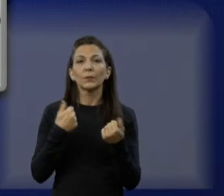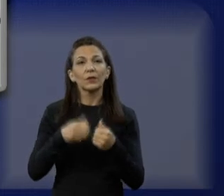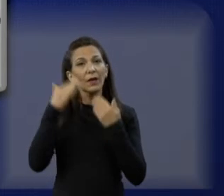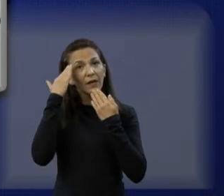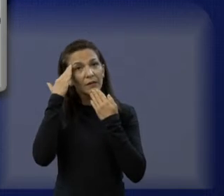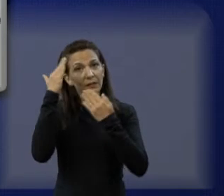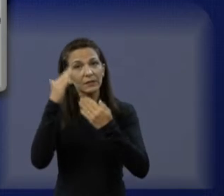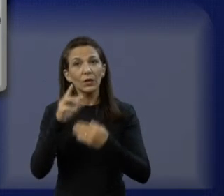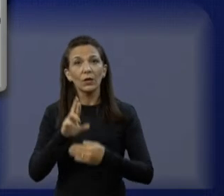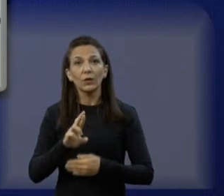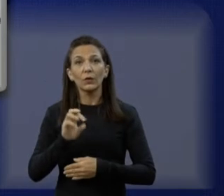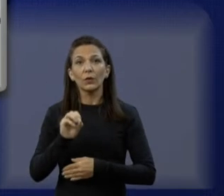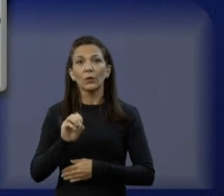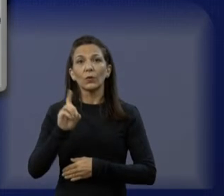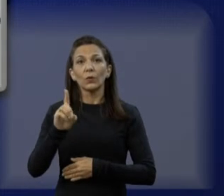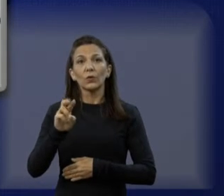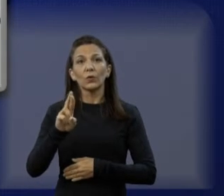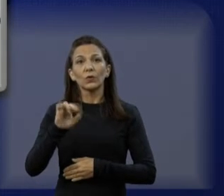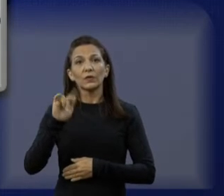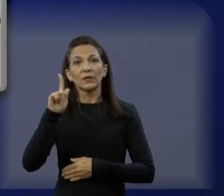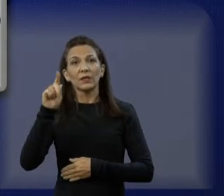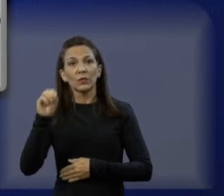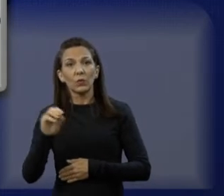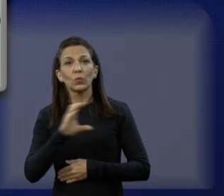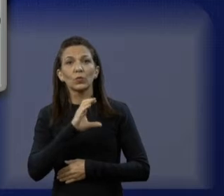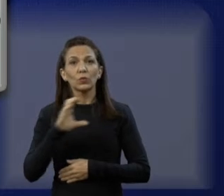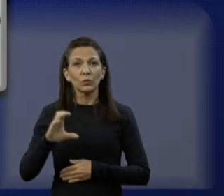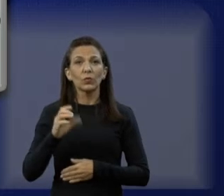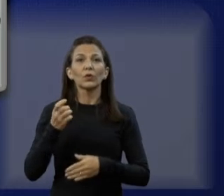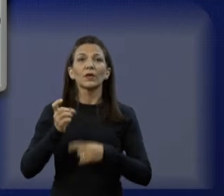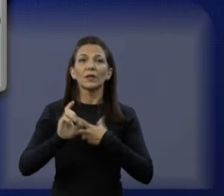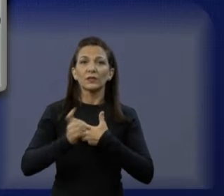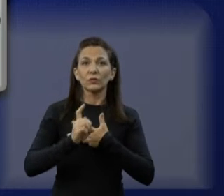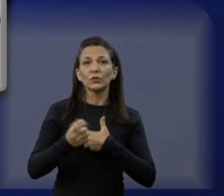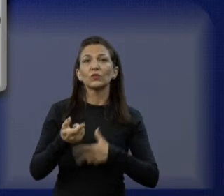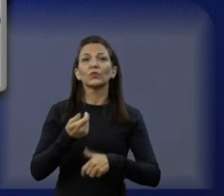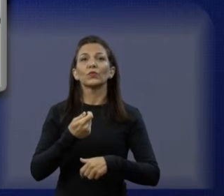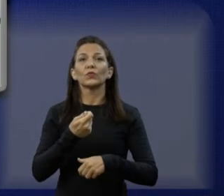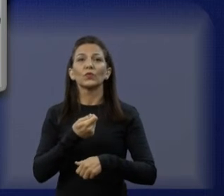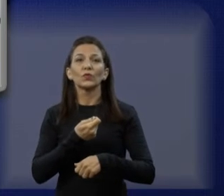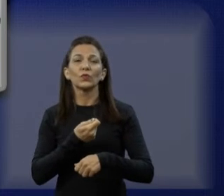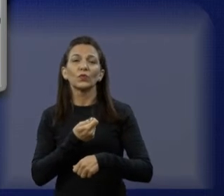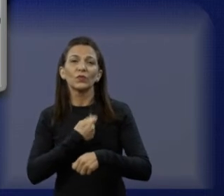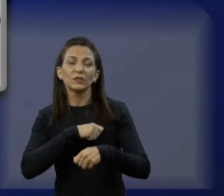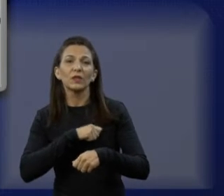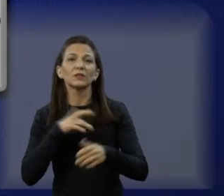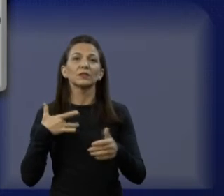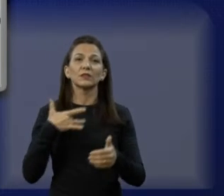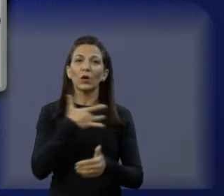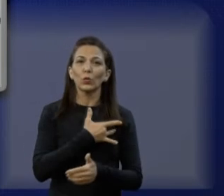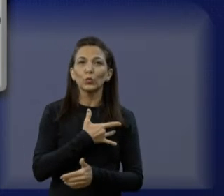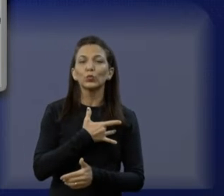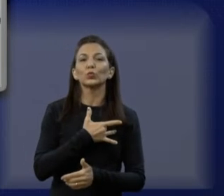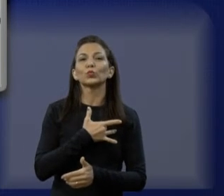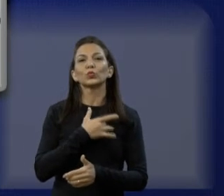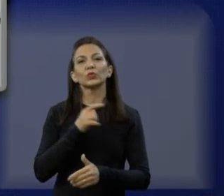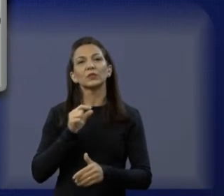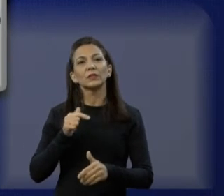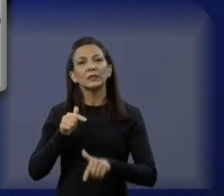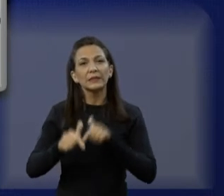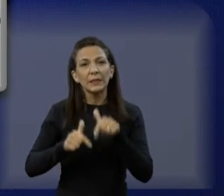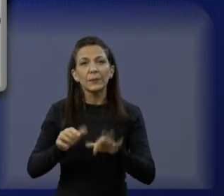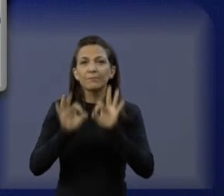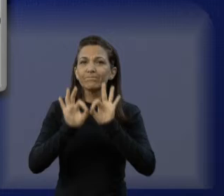agradecer o trabalho do Rodrigo contrera Ramos coordenador executivo de vigilância em saúde daqui de Araraquara que faz um trabalho maravilhoso